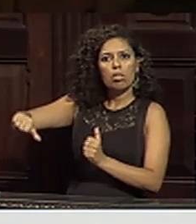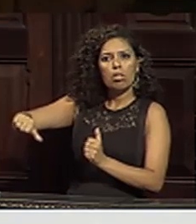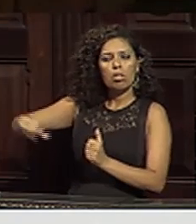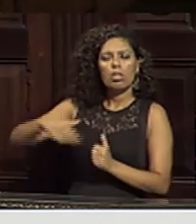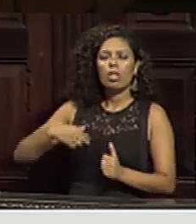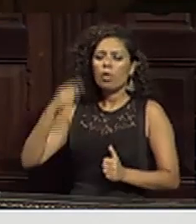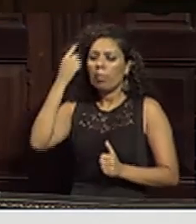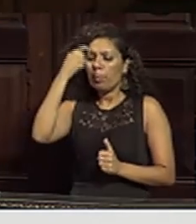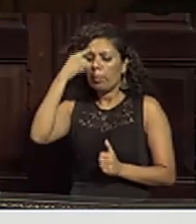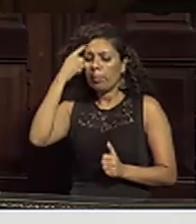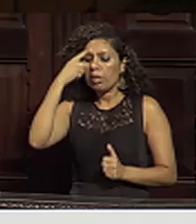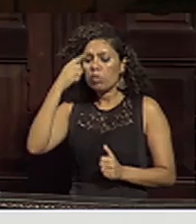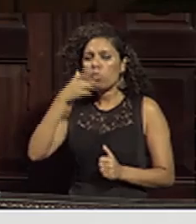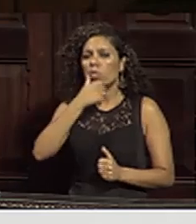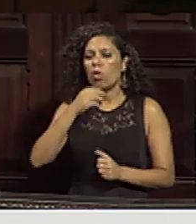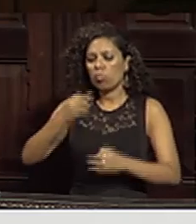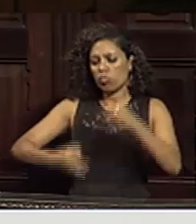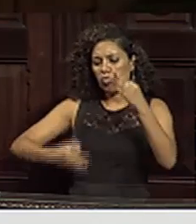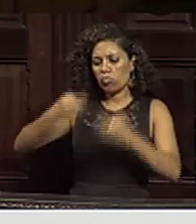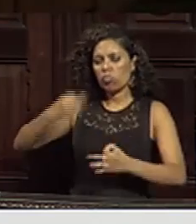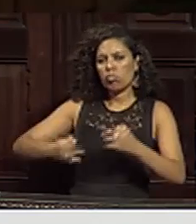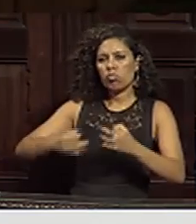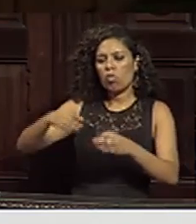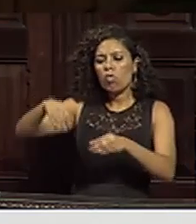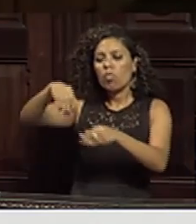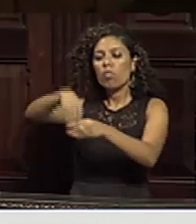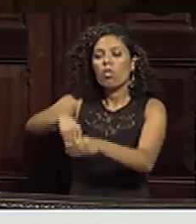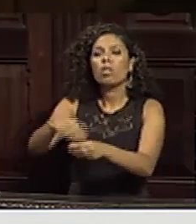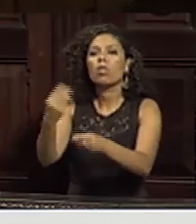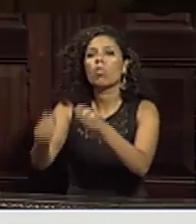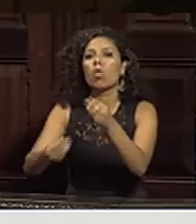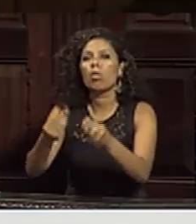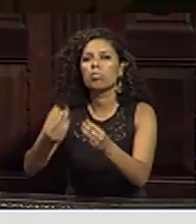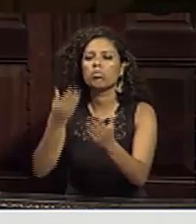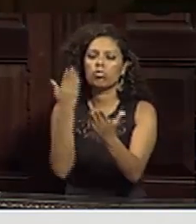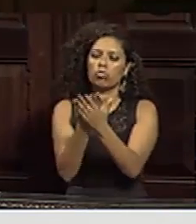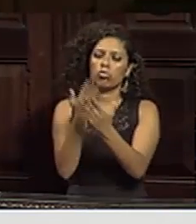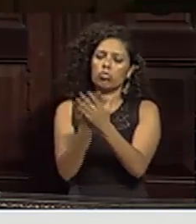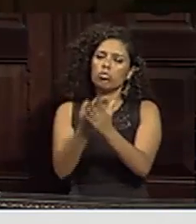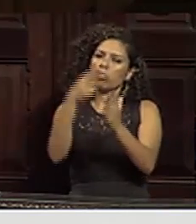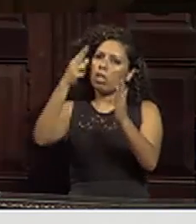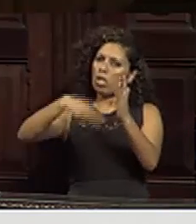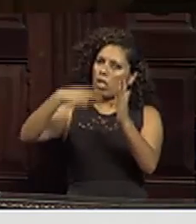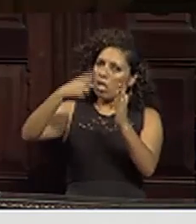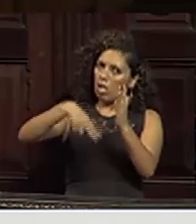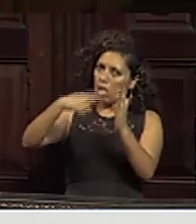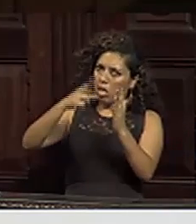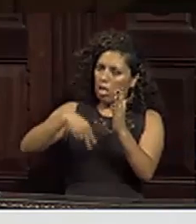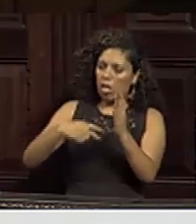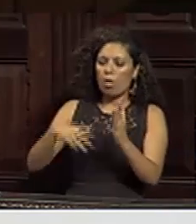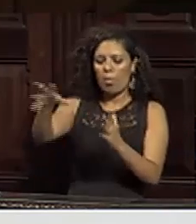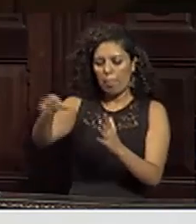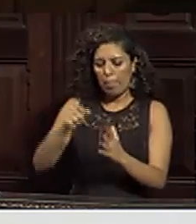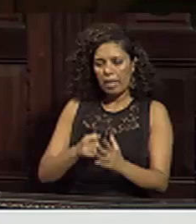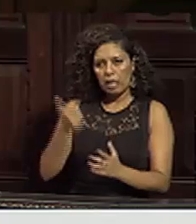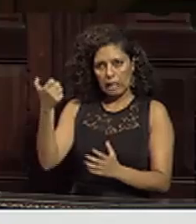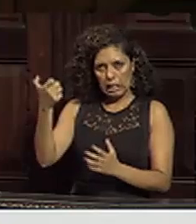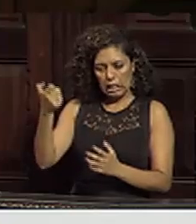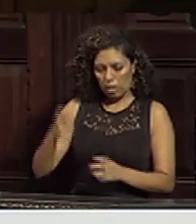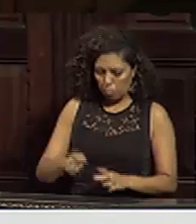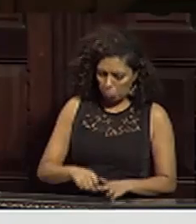caneta e com o seu voto, e não com uma verborragia